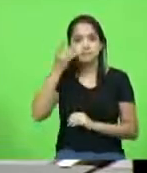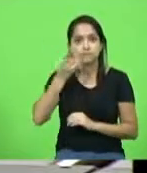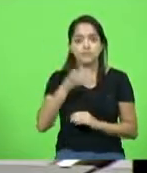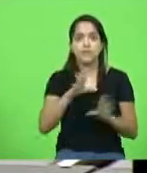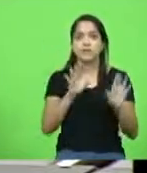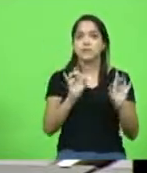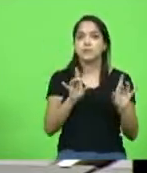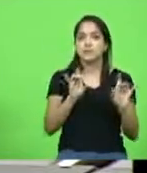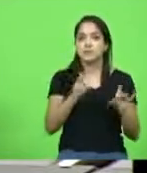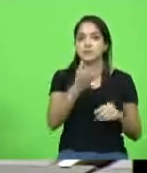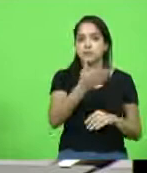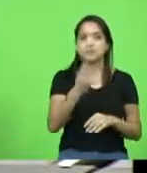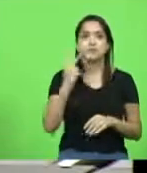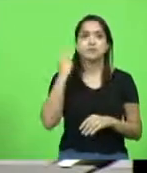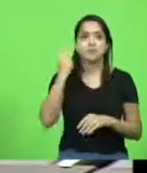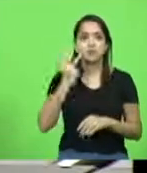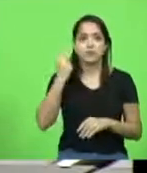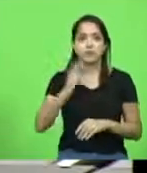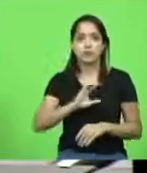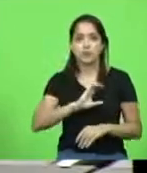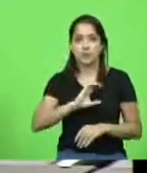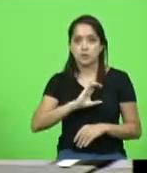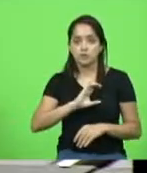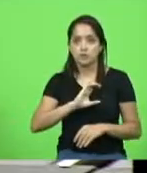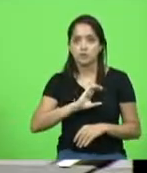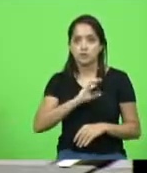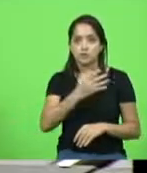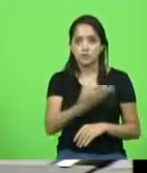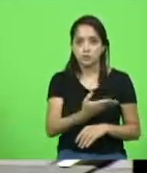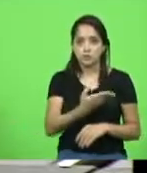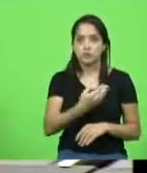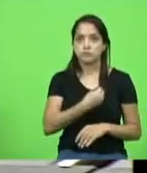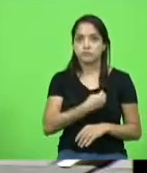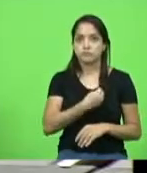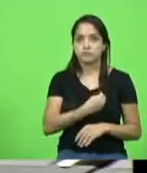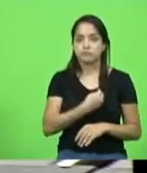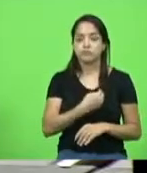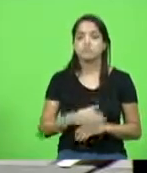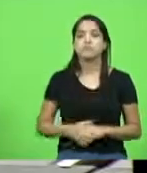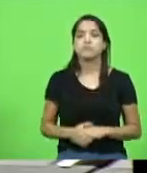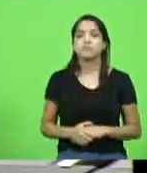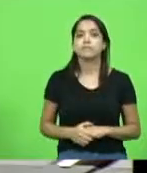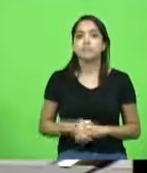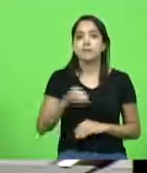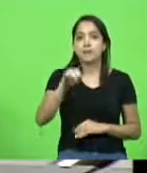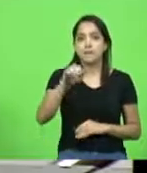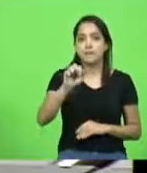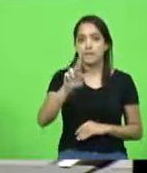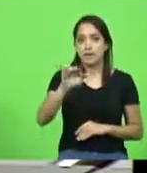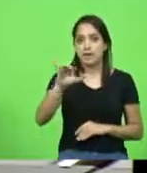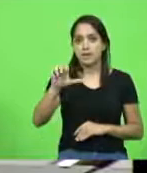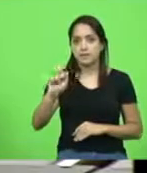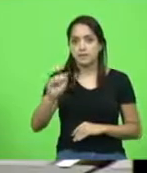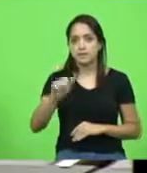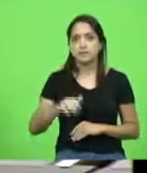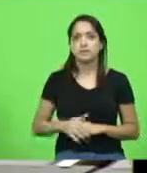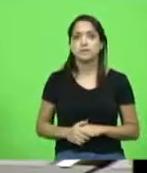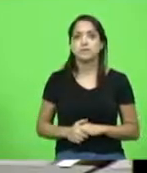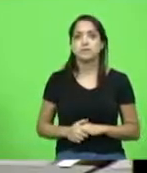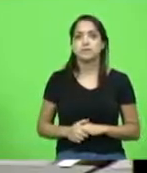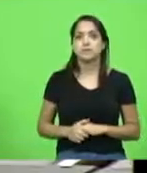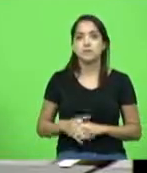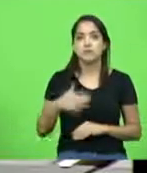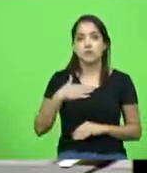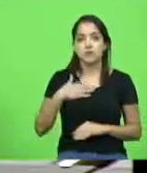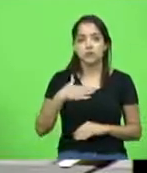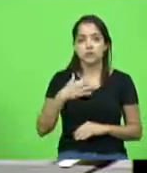maneira muito especial a vereador de Cocal do Sul que aqui se encontra na Assembleia Legislativa Maria Luiza da Rolt não de root